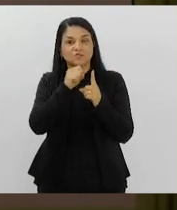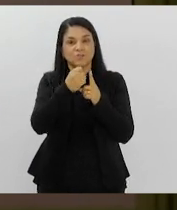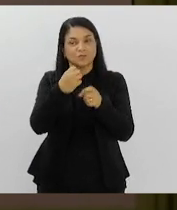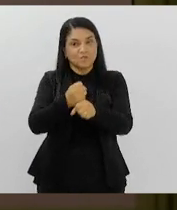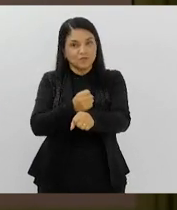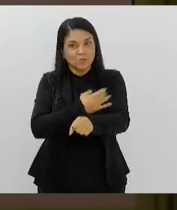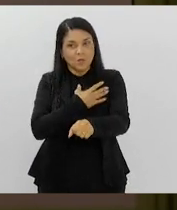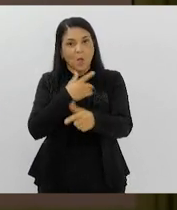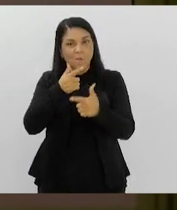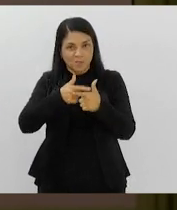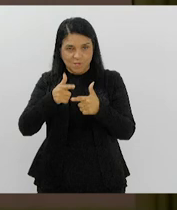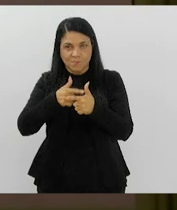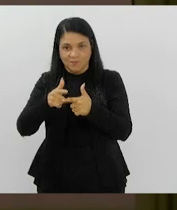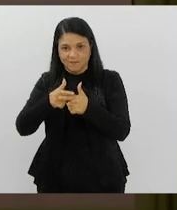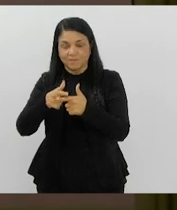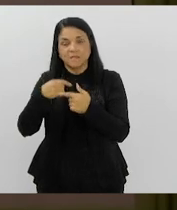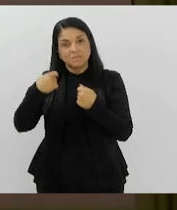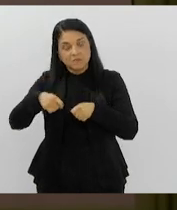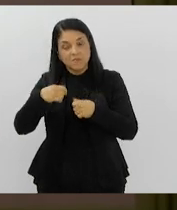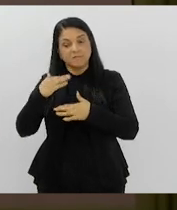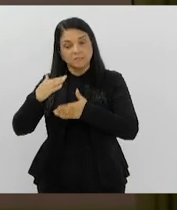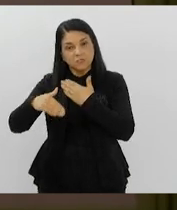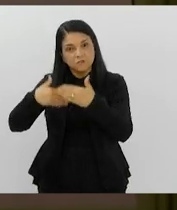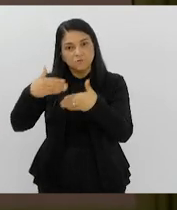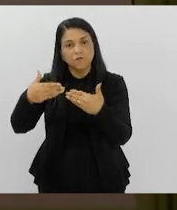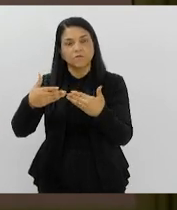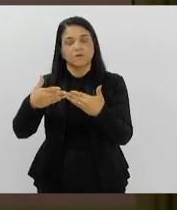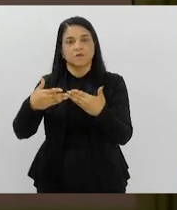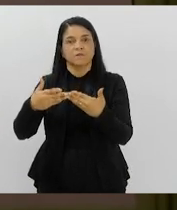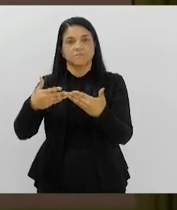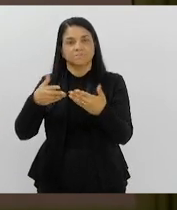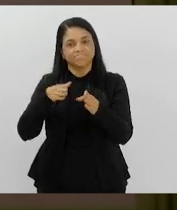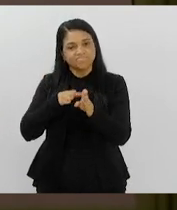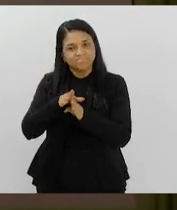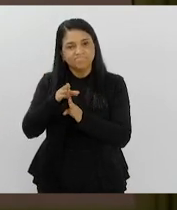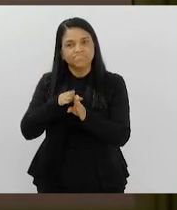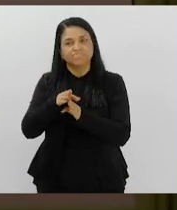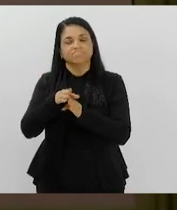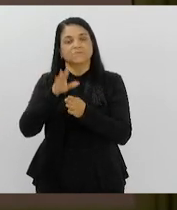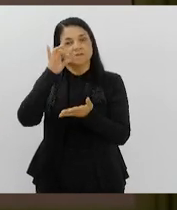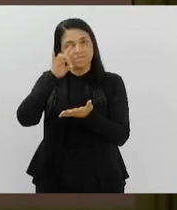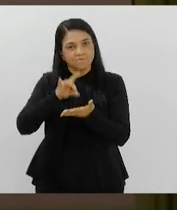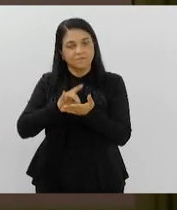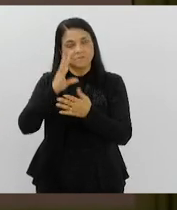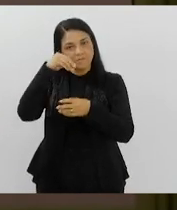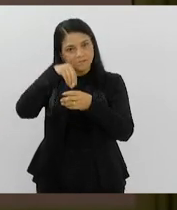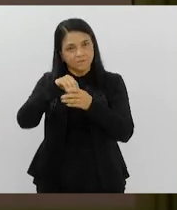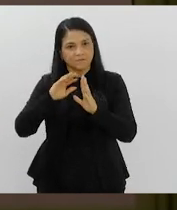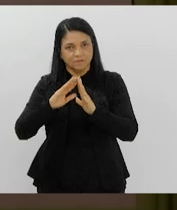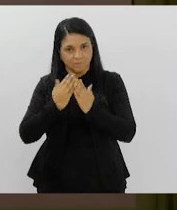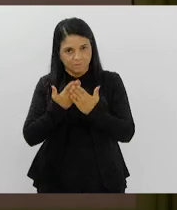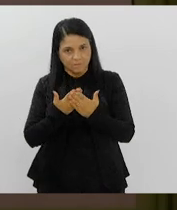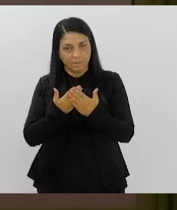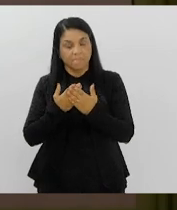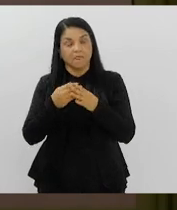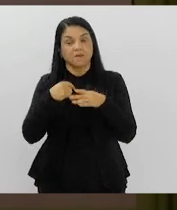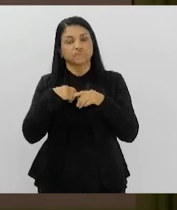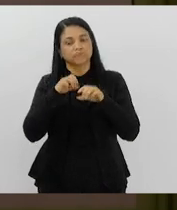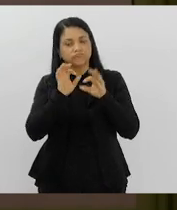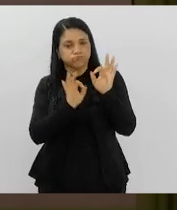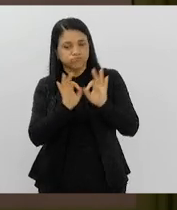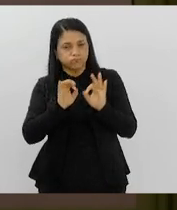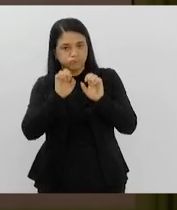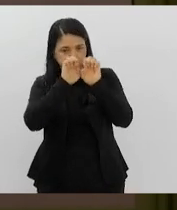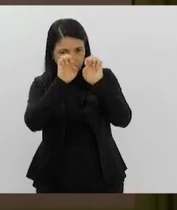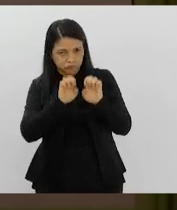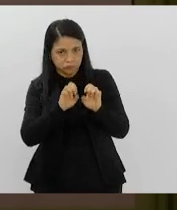ser retomadas e desenvolvidas dentro dessa realidade que a gente se encontrava. Então, nós estruturamos esse projeto e